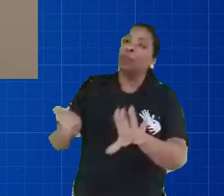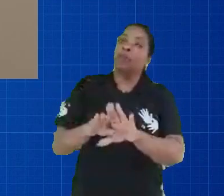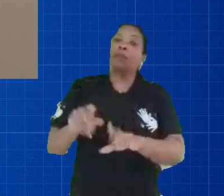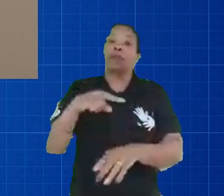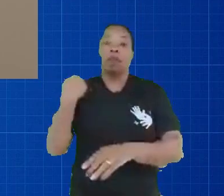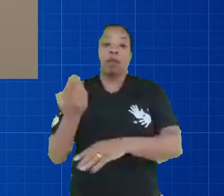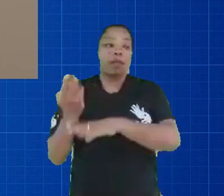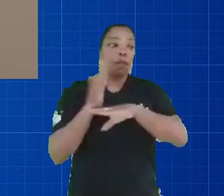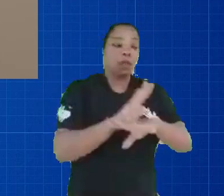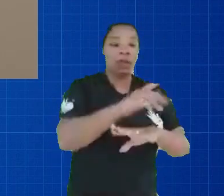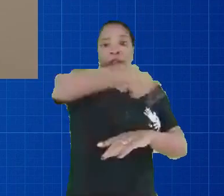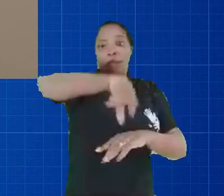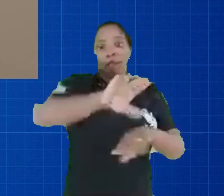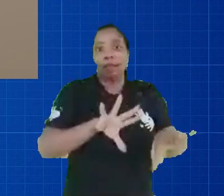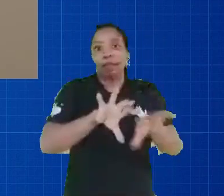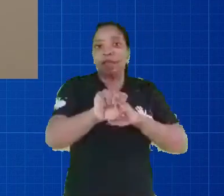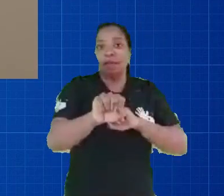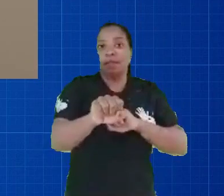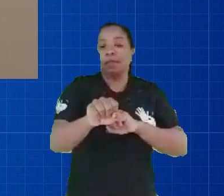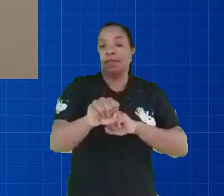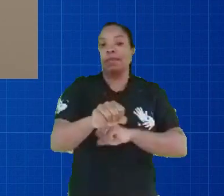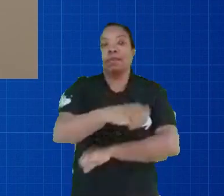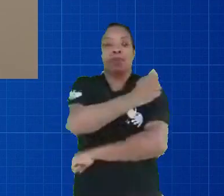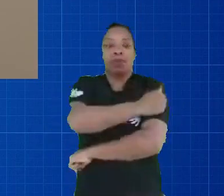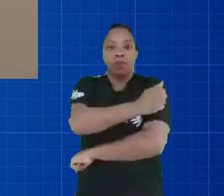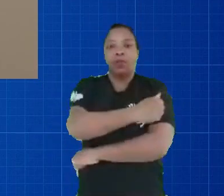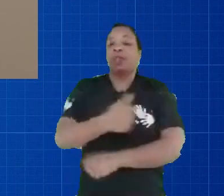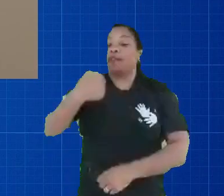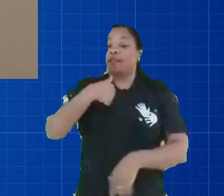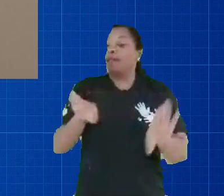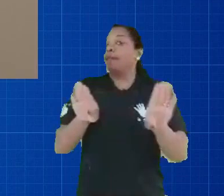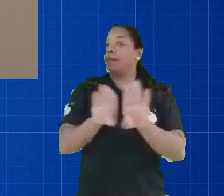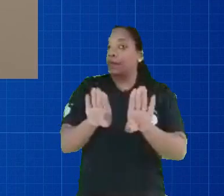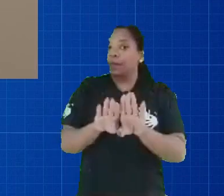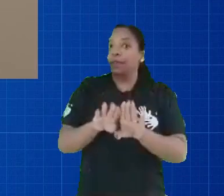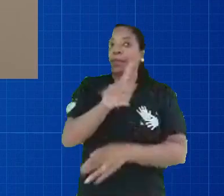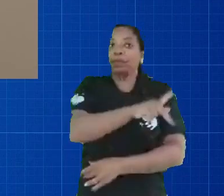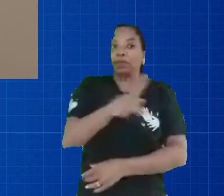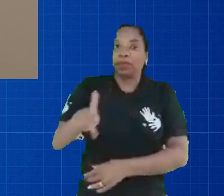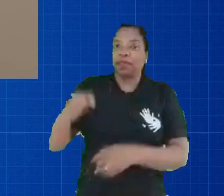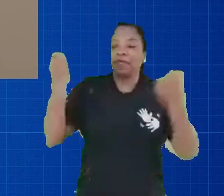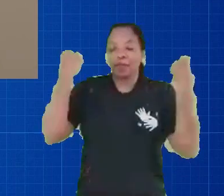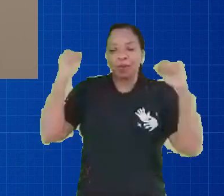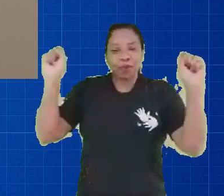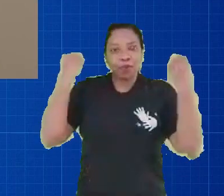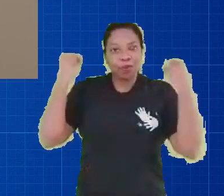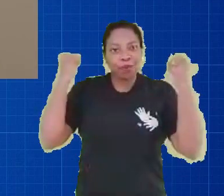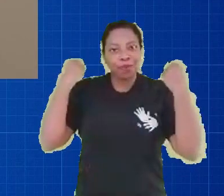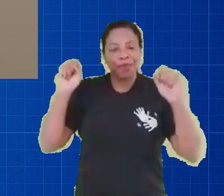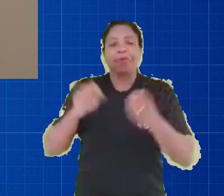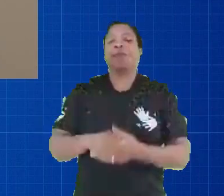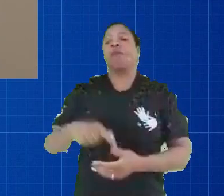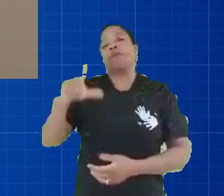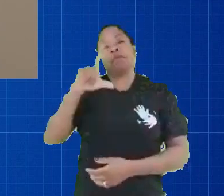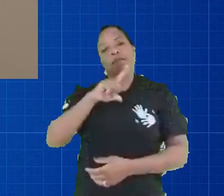formação deles. E eu, enquanto professor de educação física também, nós temos essa coordenação. Então, estamos sempre nos